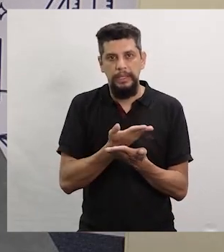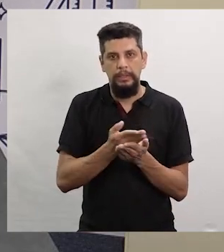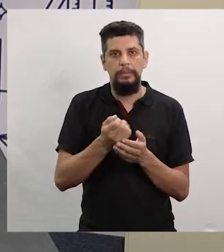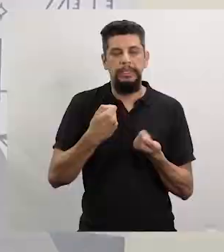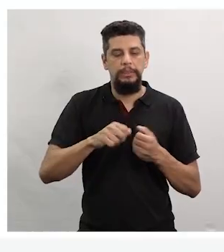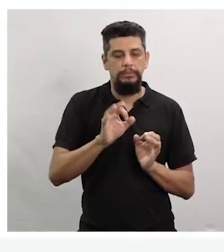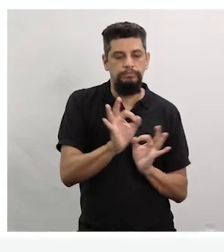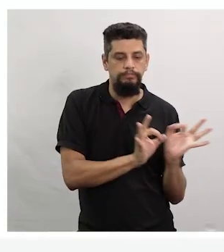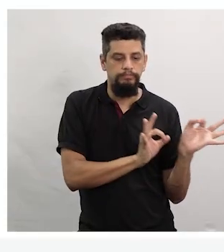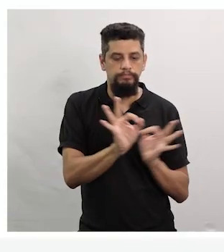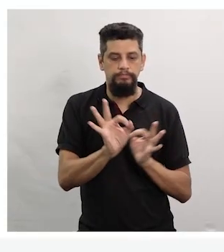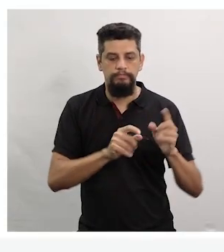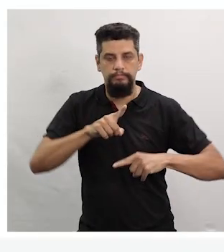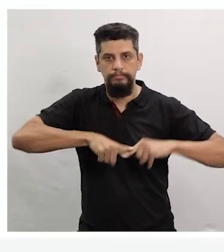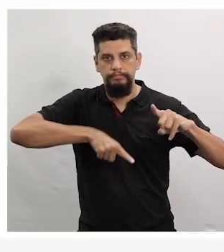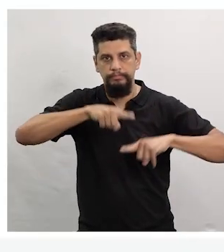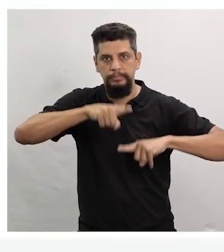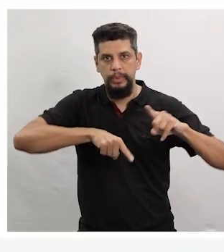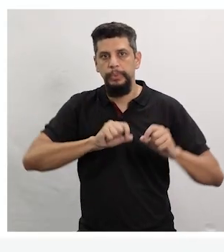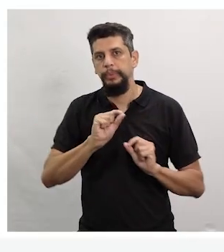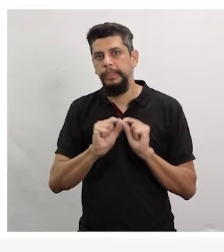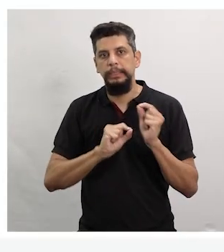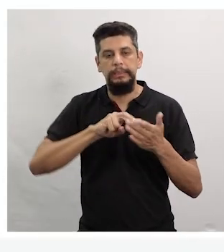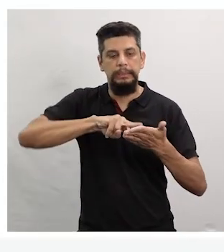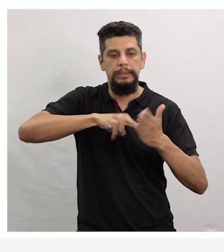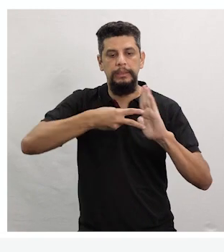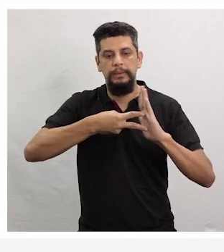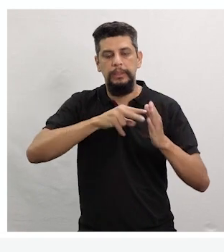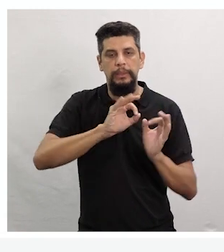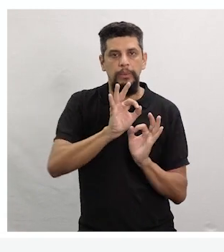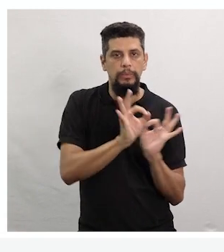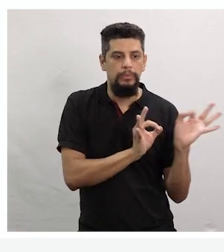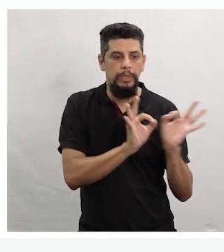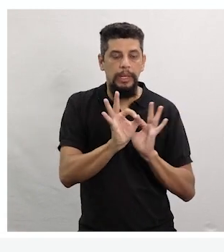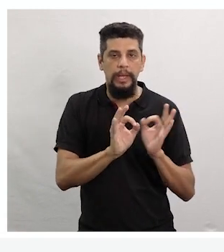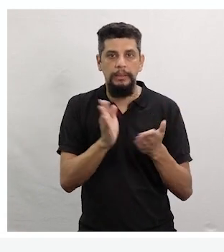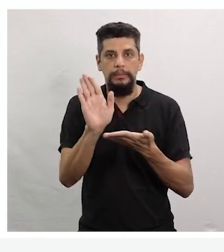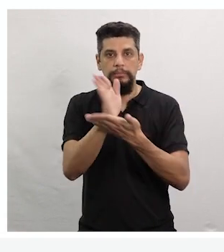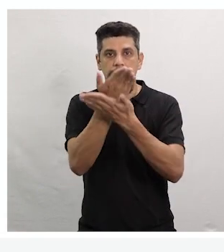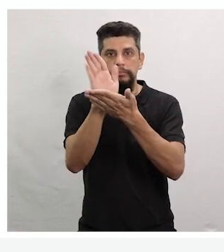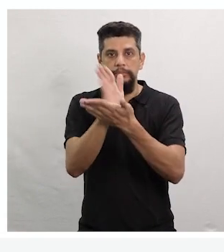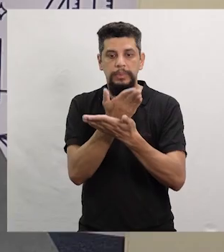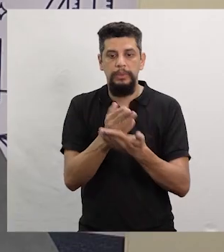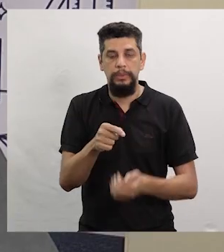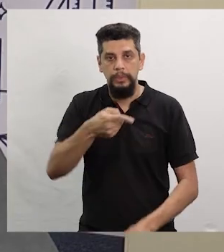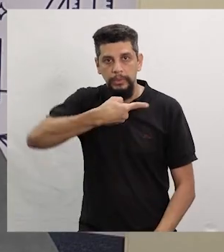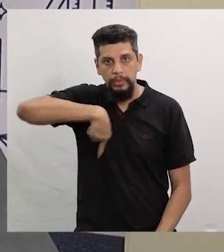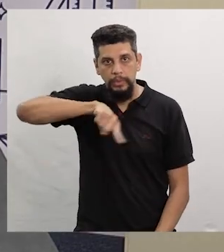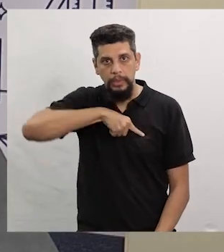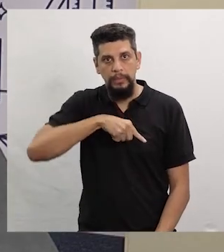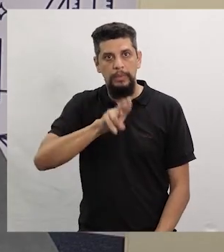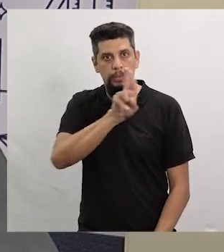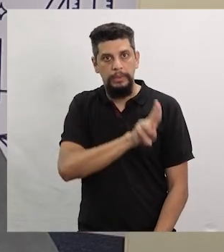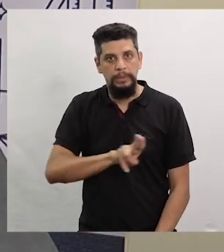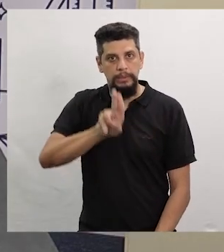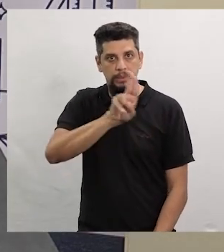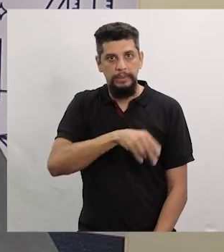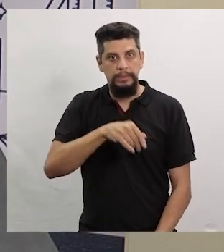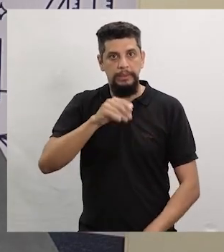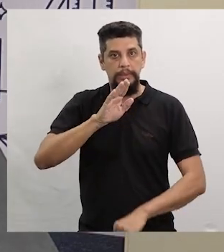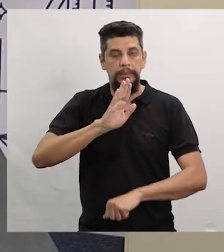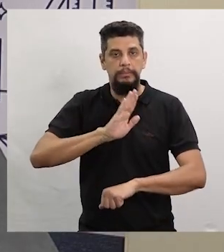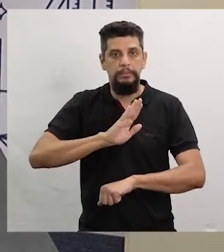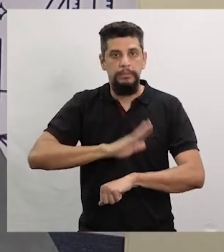nossos materiais que que é organizar os materiais para nós separarmos o que nós vamos utilizar durante a nossa